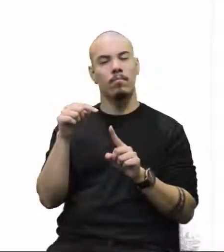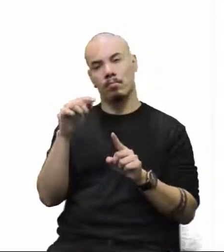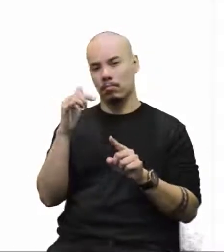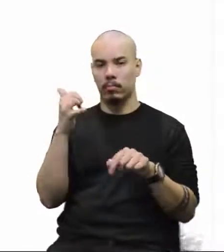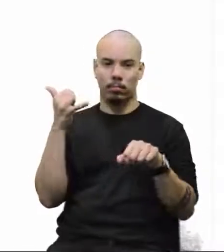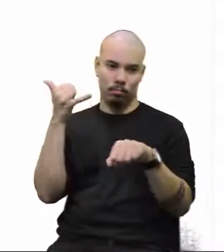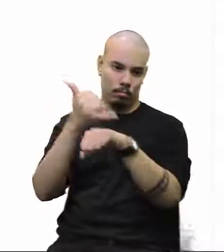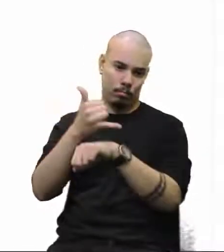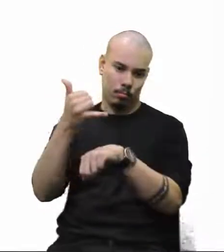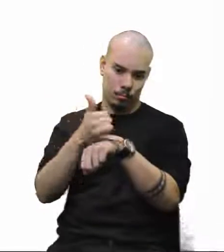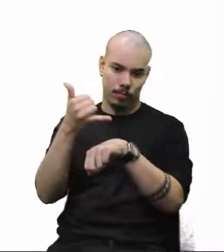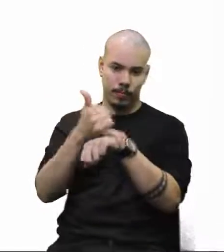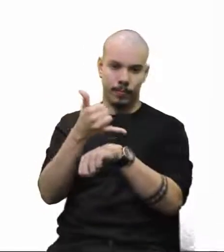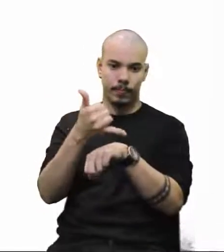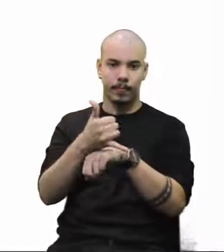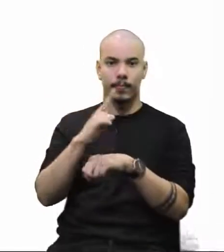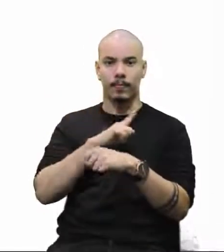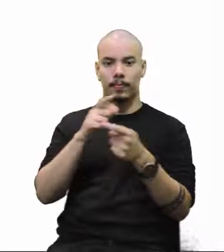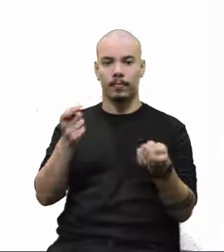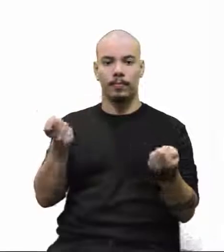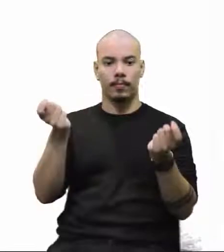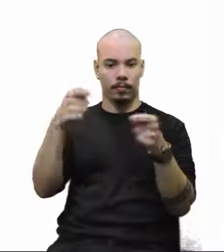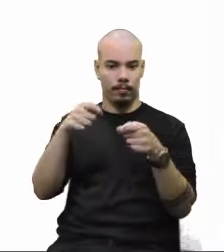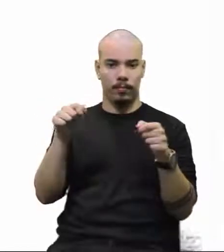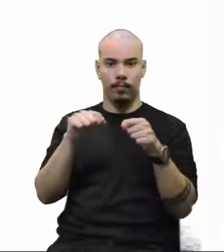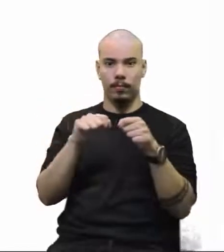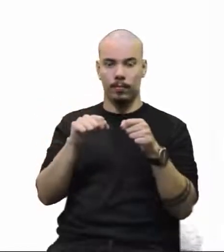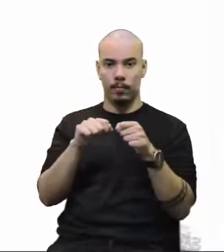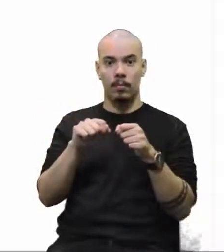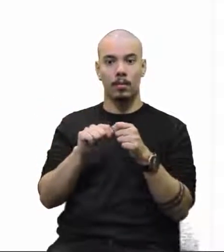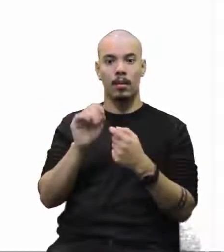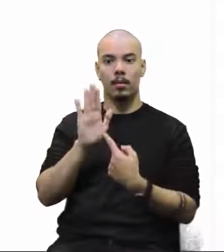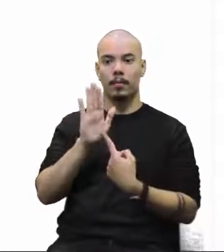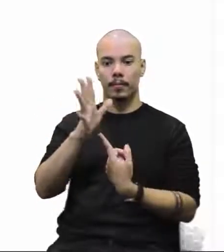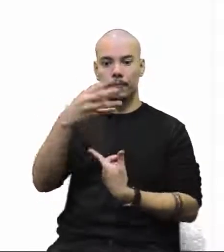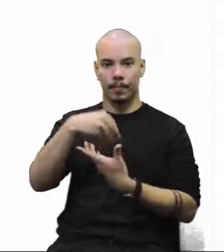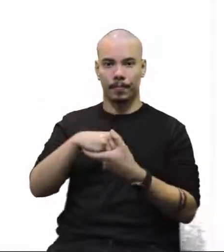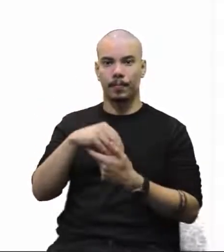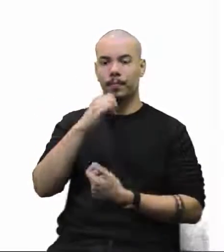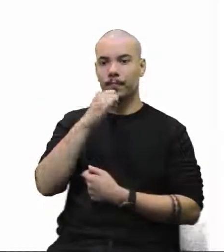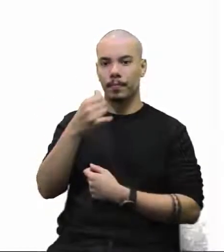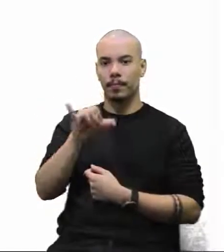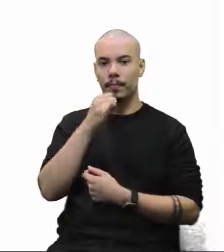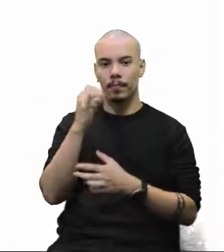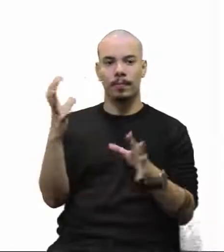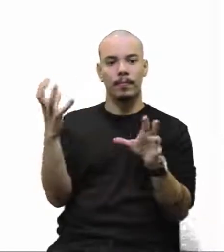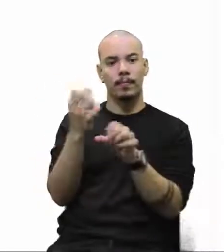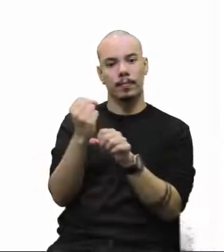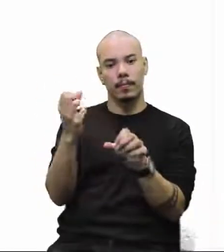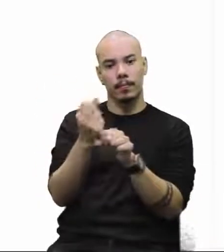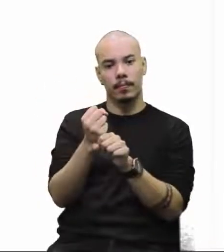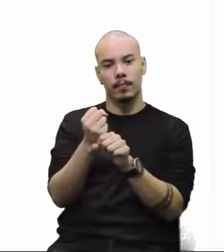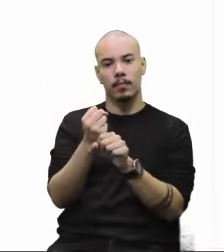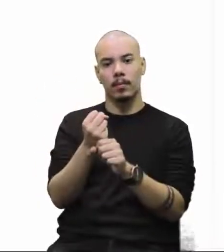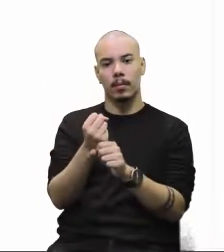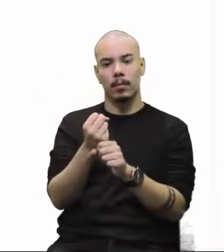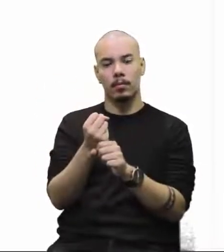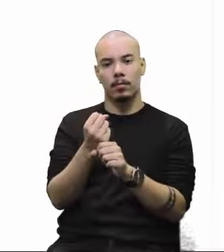que tem a capacidade de girar aí, ele está passando uma corrente elétrica. Calcule o módulo de